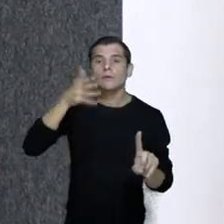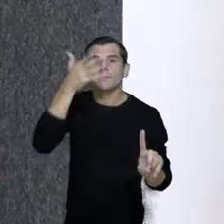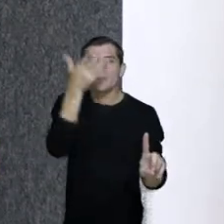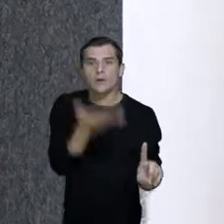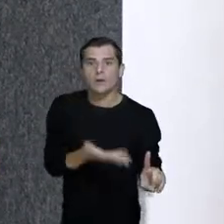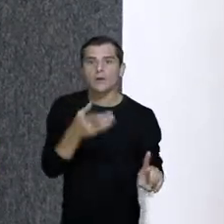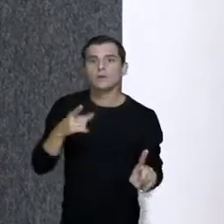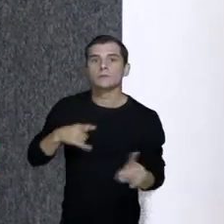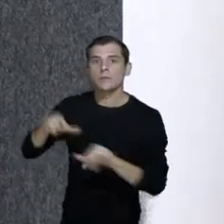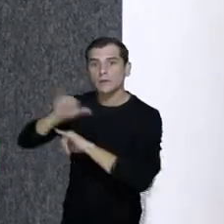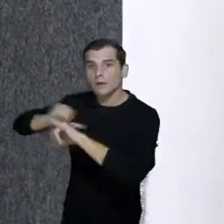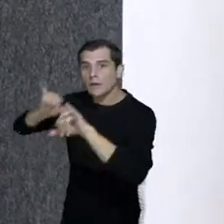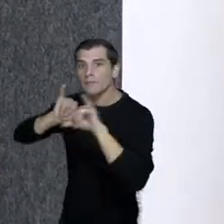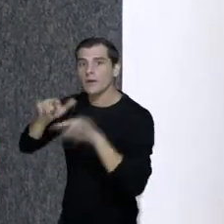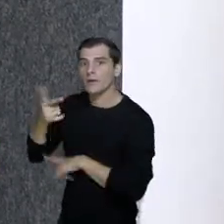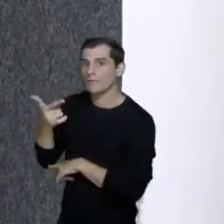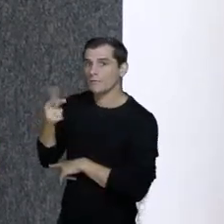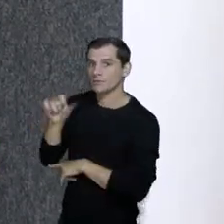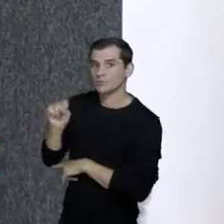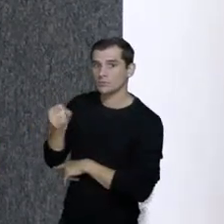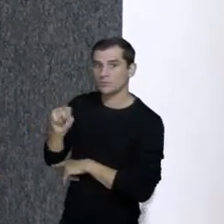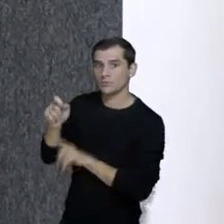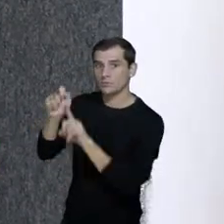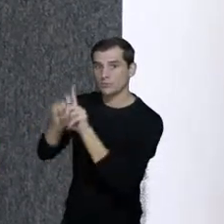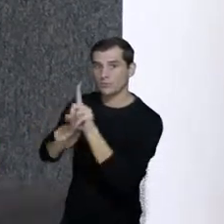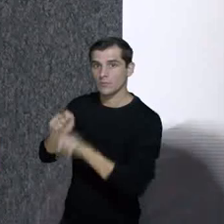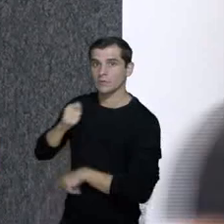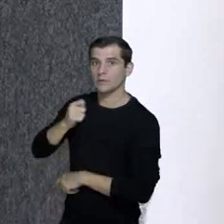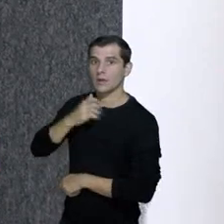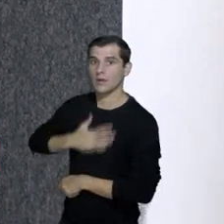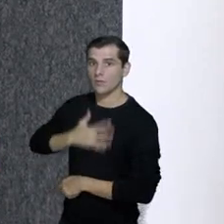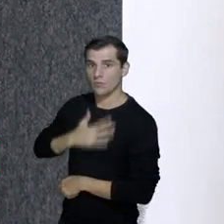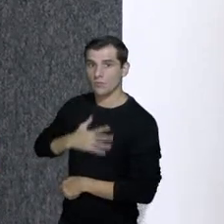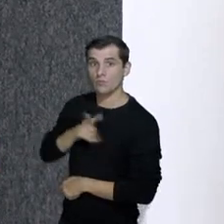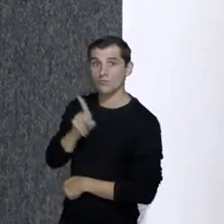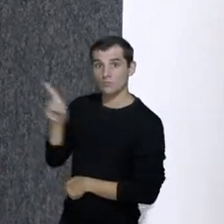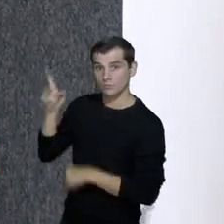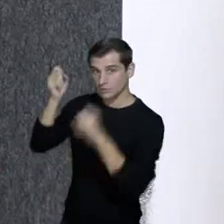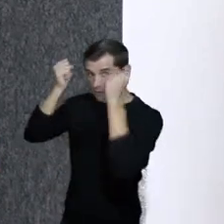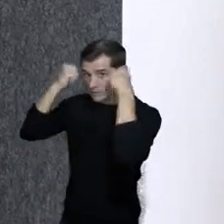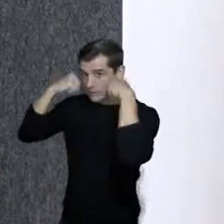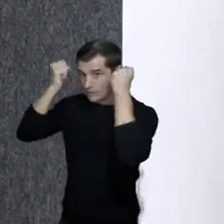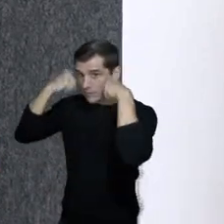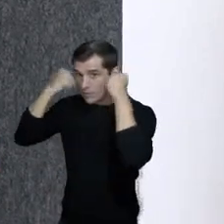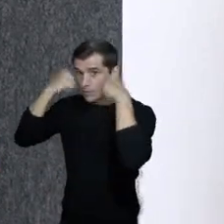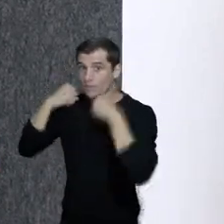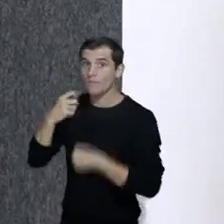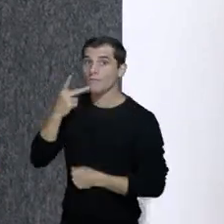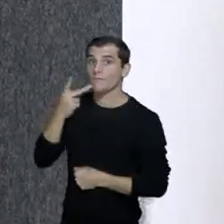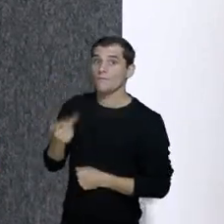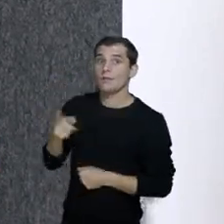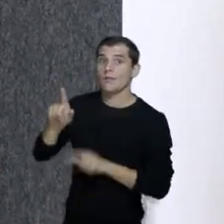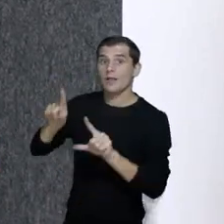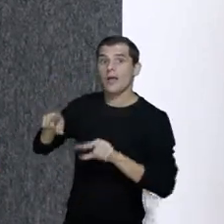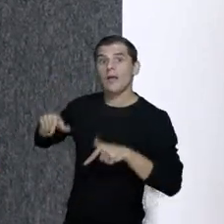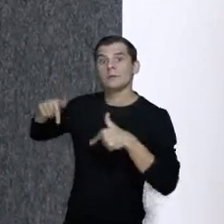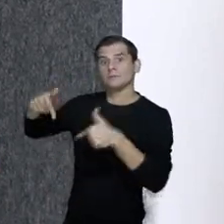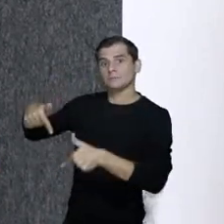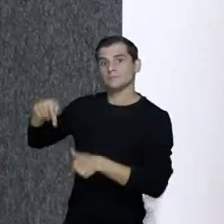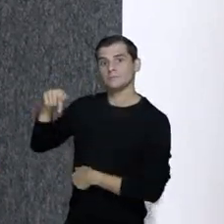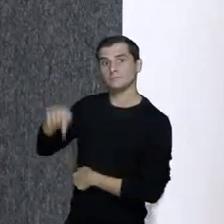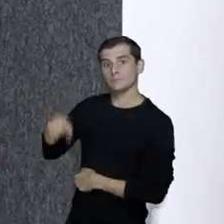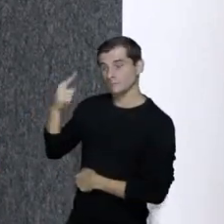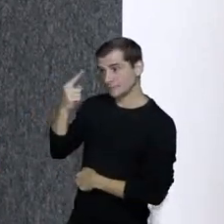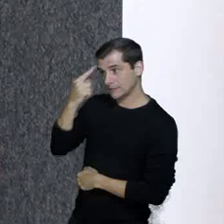daquele ano de 2004 em Chapecó portanto eh é mais uma ação uma das ideias é que a partir